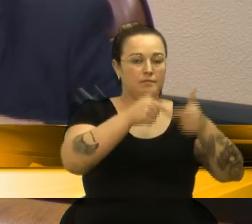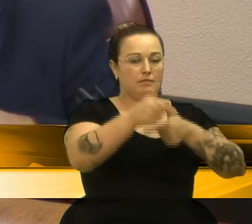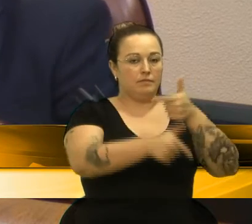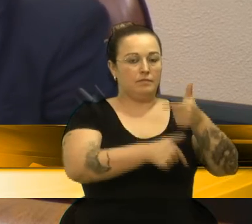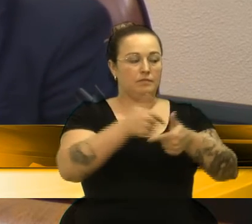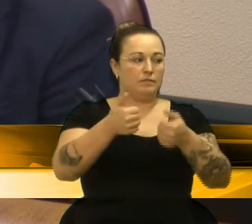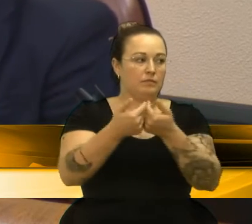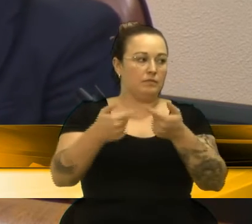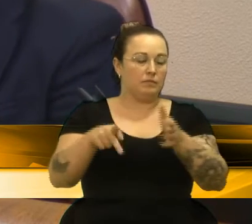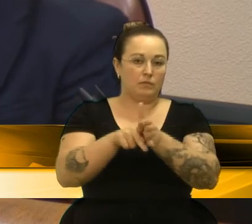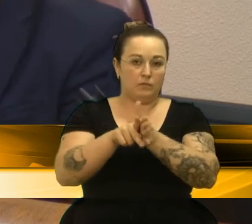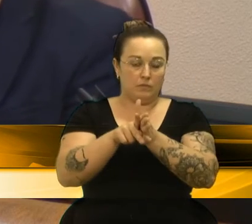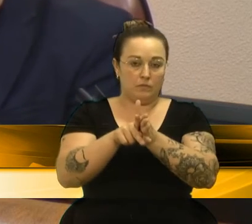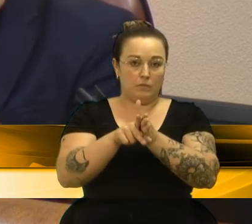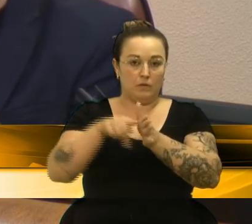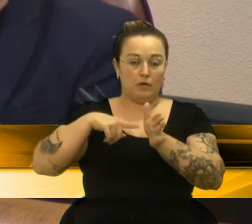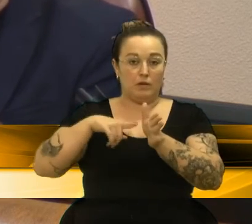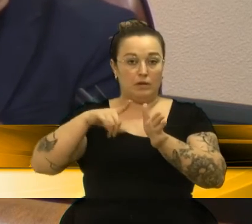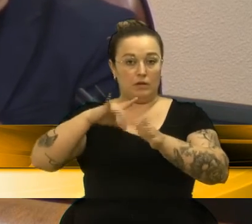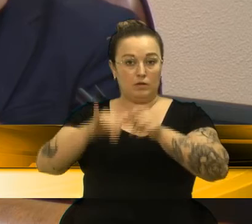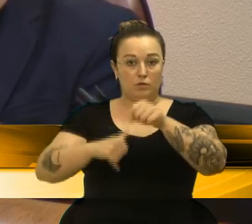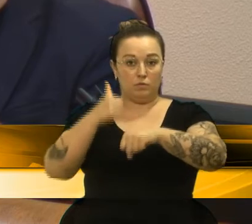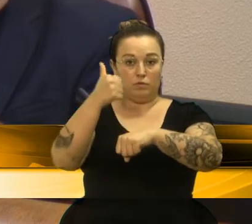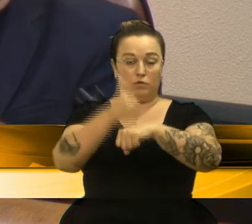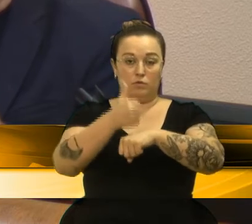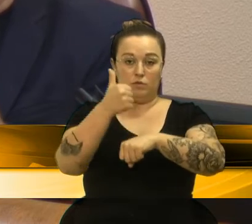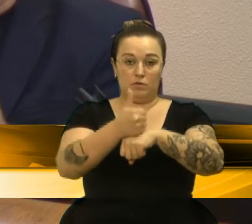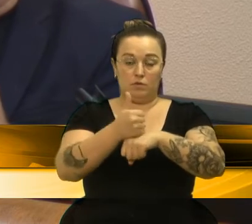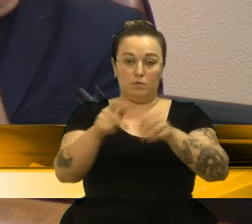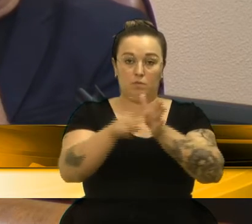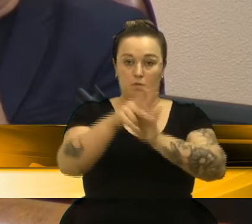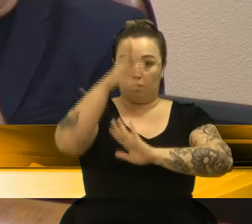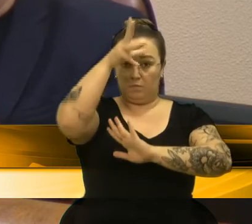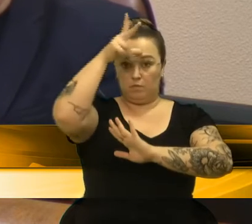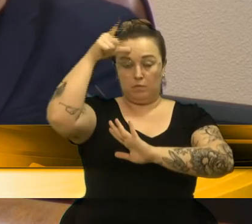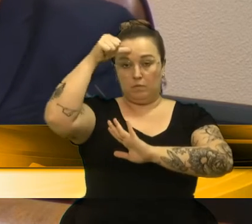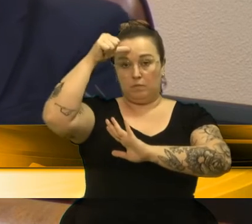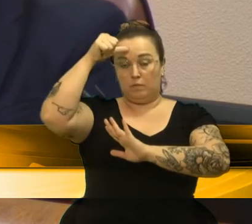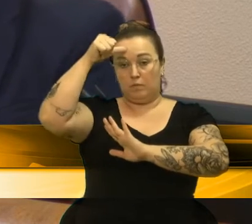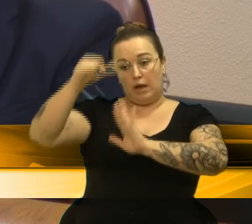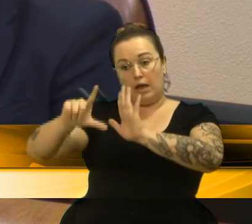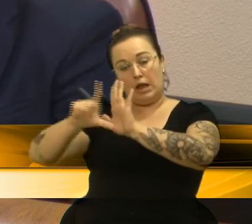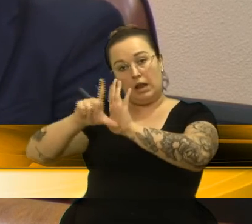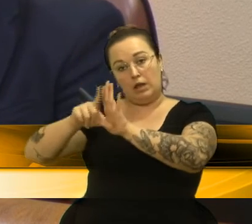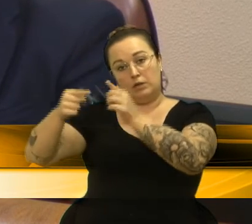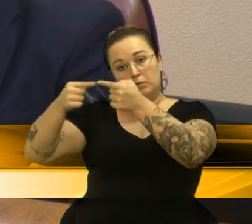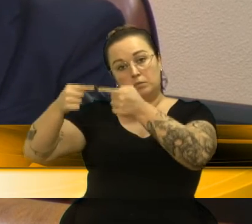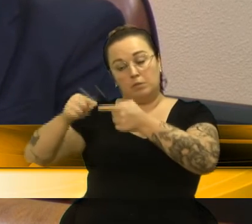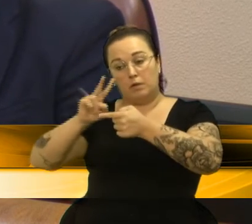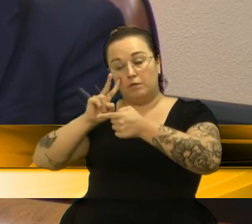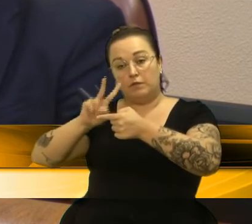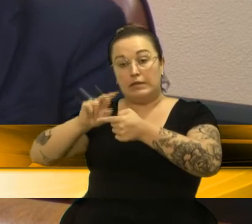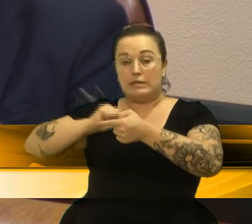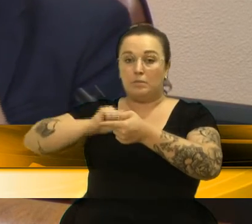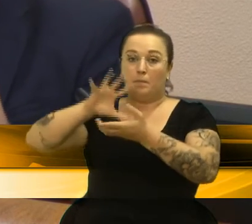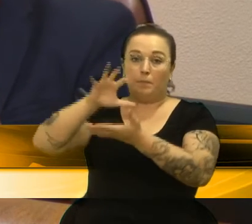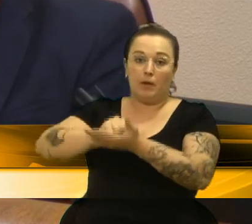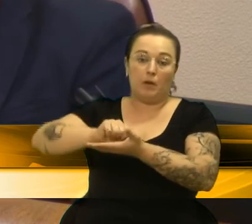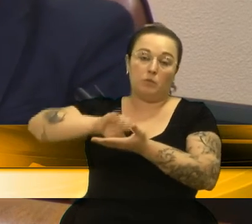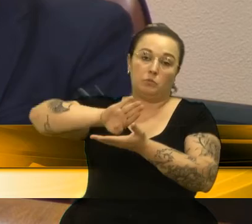nacionais tem-se a substituição do cargo. Daí a autorização legislativa que se impõe sob pena da perda de mandato.